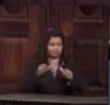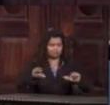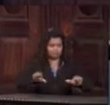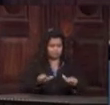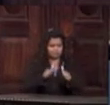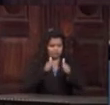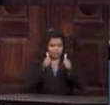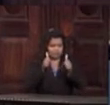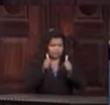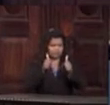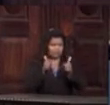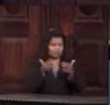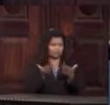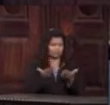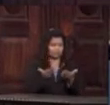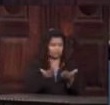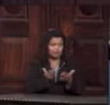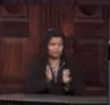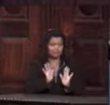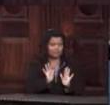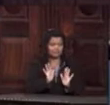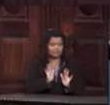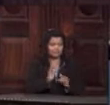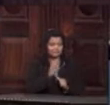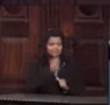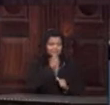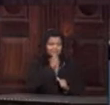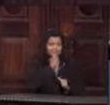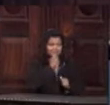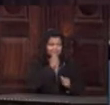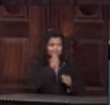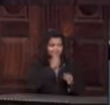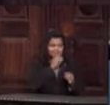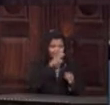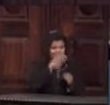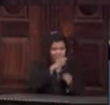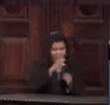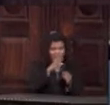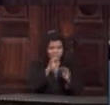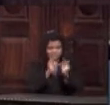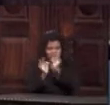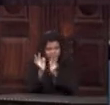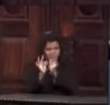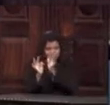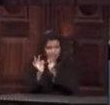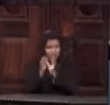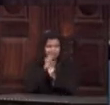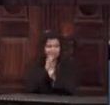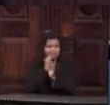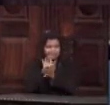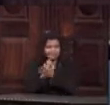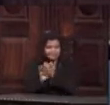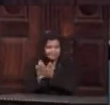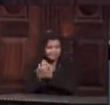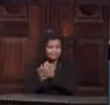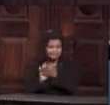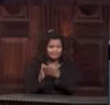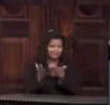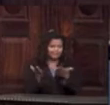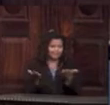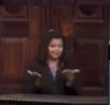parque científico e tecnológico avançado sem patentes sem produção científica